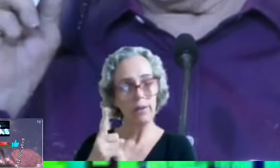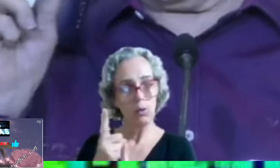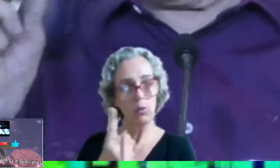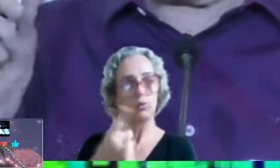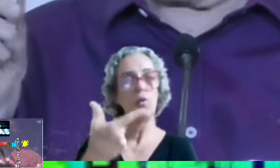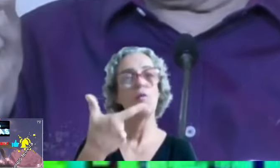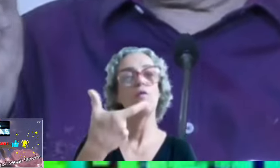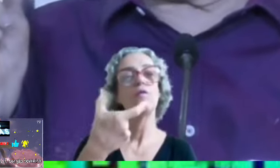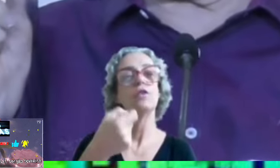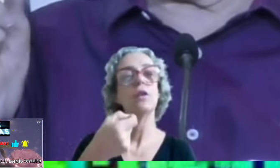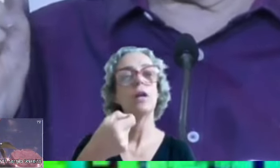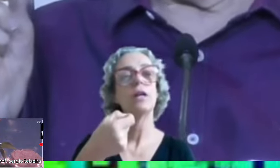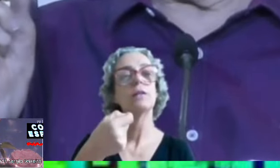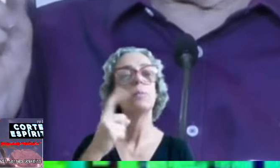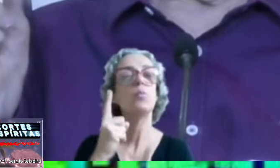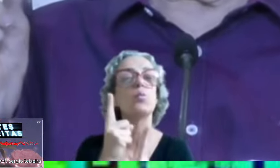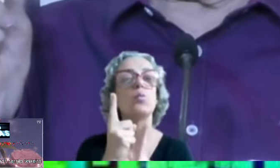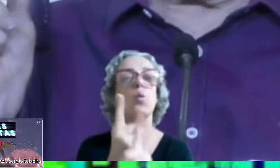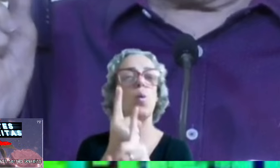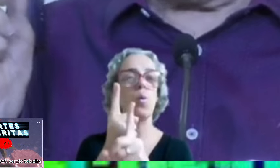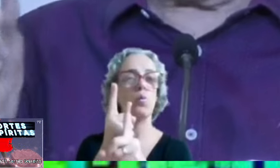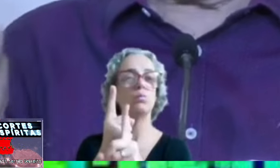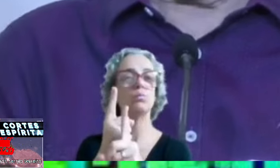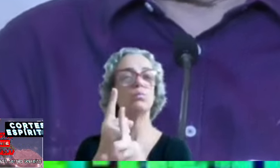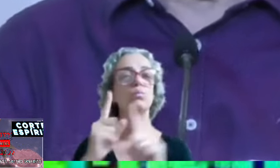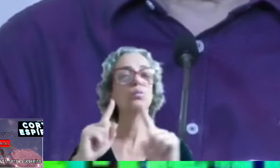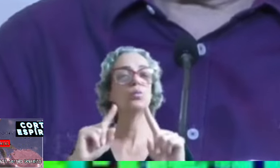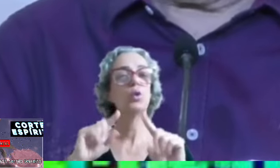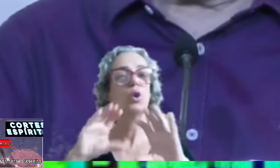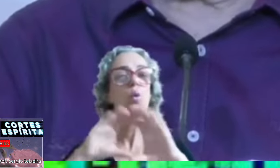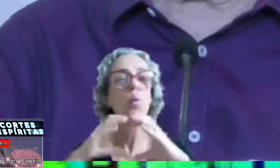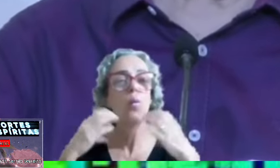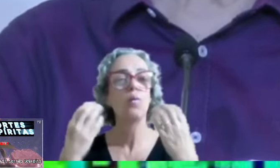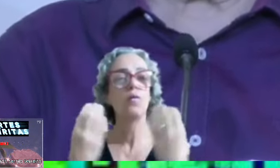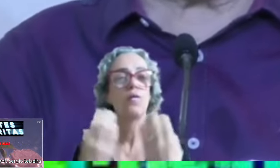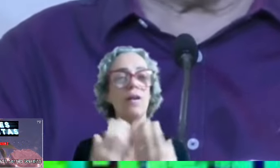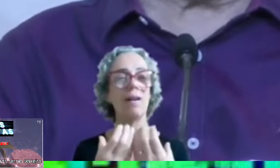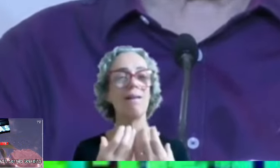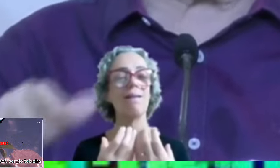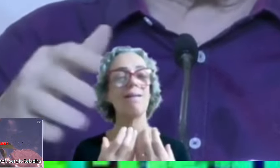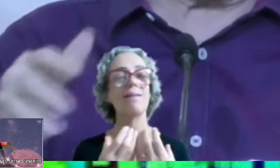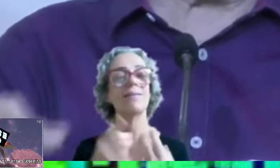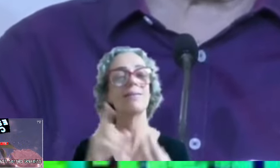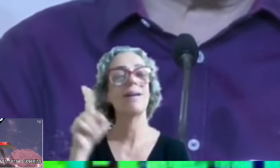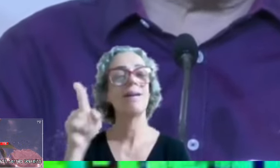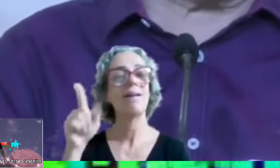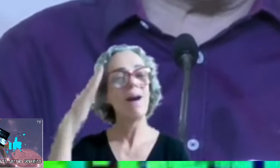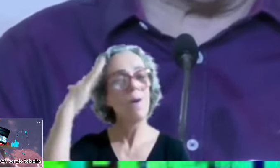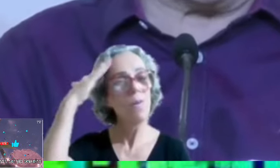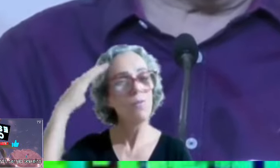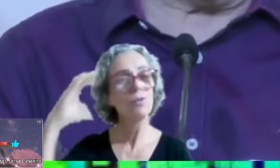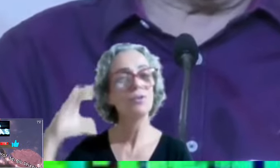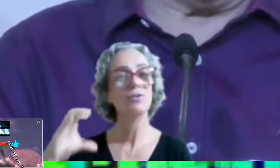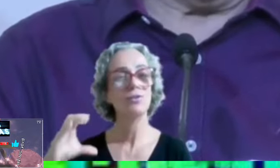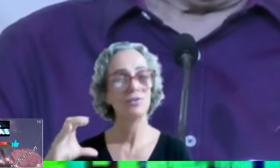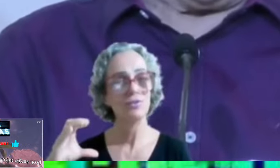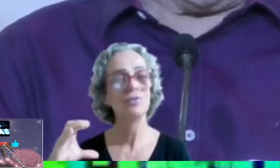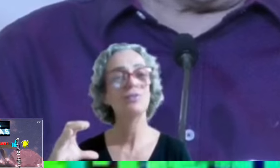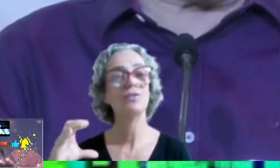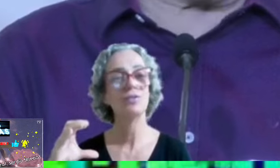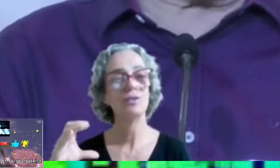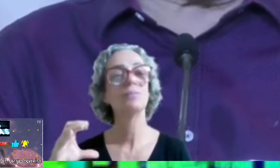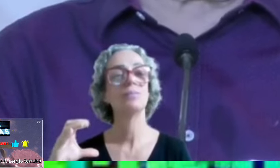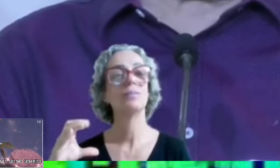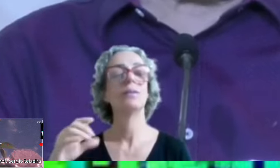conferências. Em conferência, ou melhor, em Curitiba, são realizadas anualmente conferências pelo Estado.